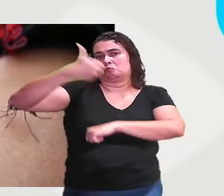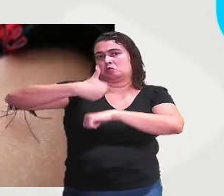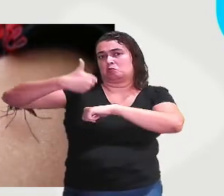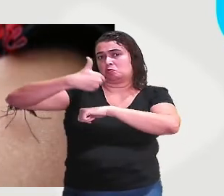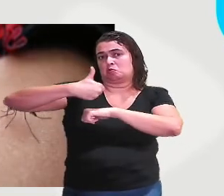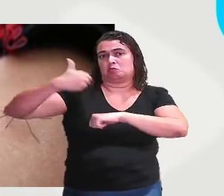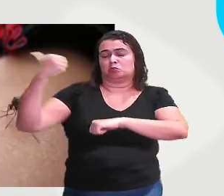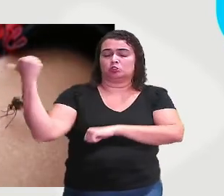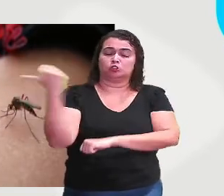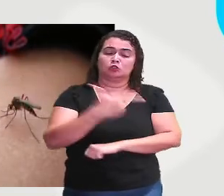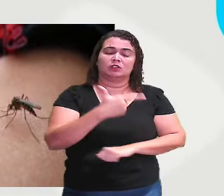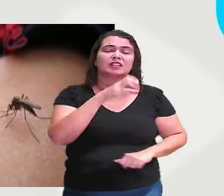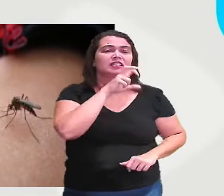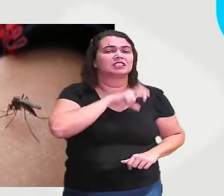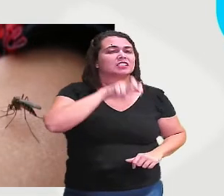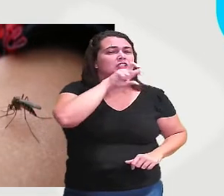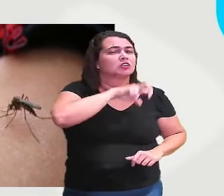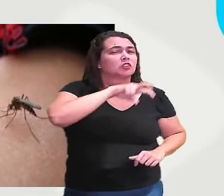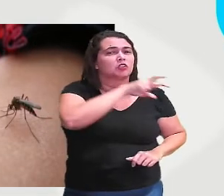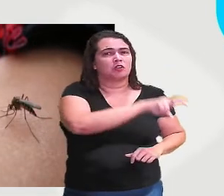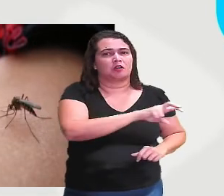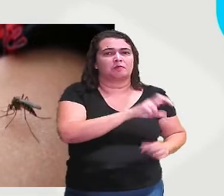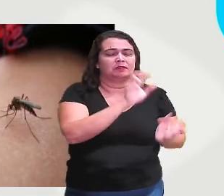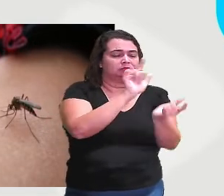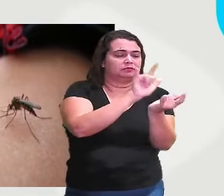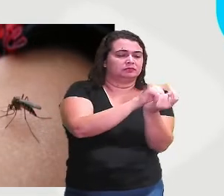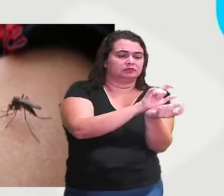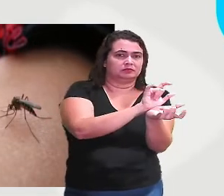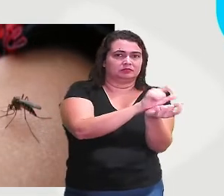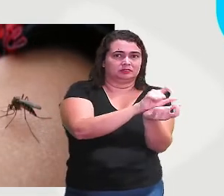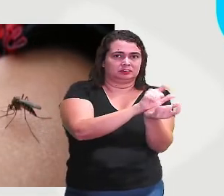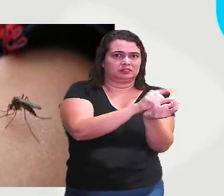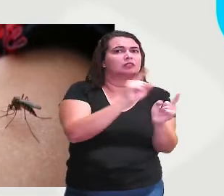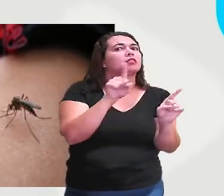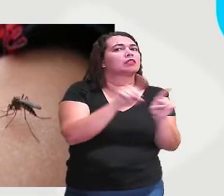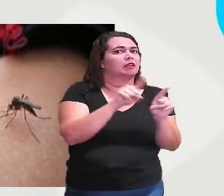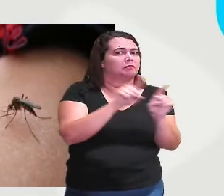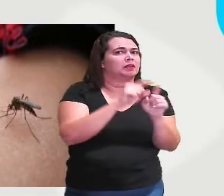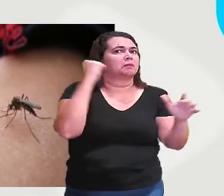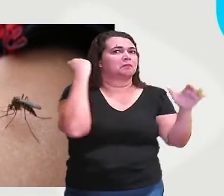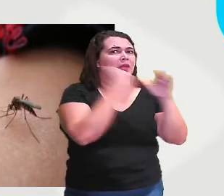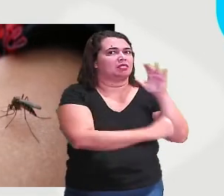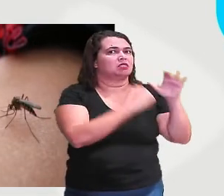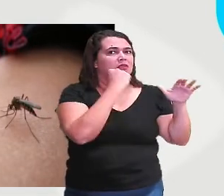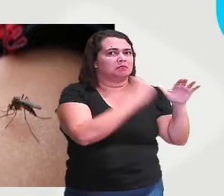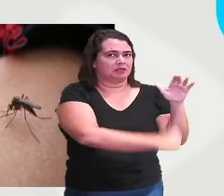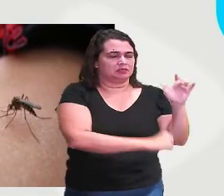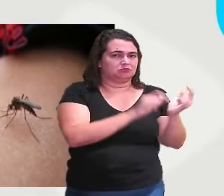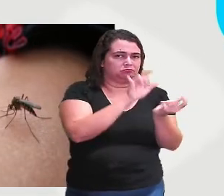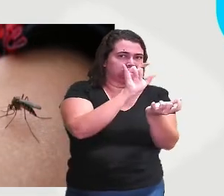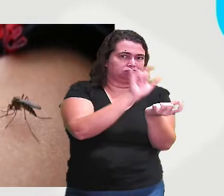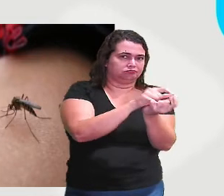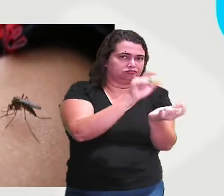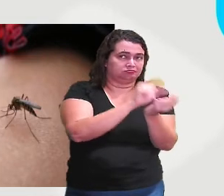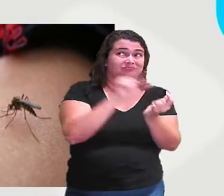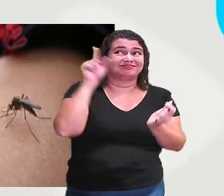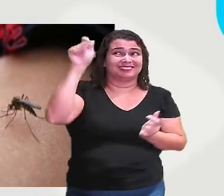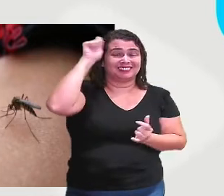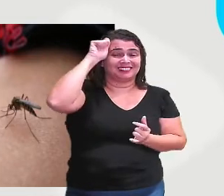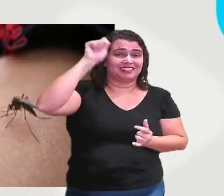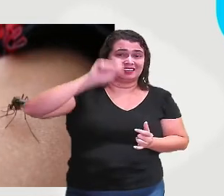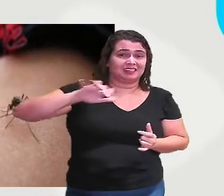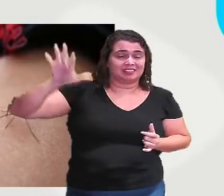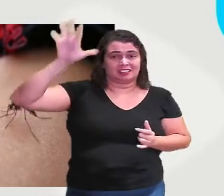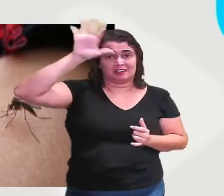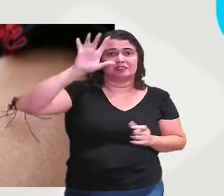peçonhentas, né, principalmente, hipopótamos, é isso mesmo que você está vendo, hipopótamo, gente, mata muitos seres humanos, principalmente na África,